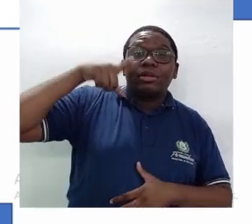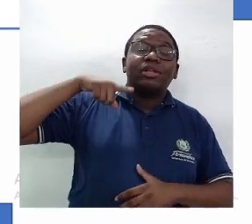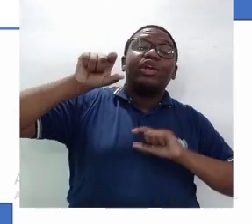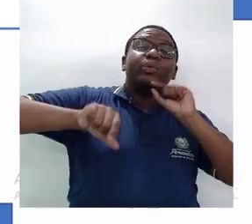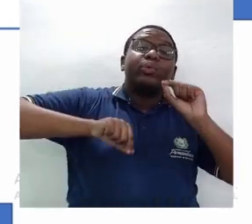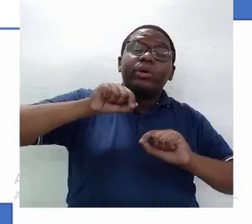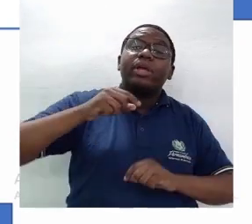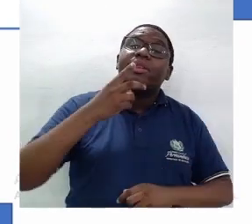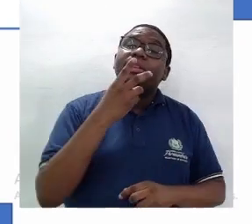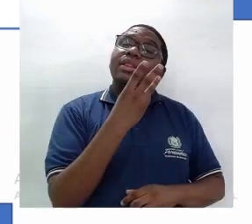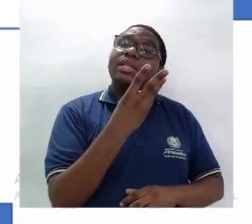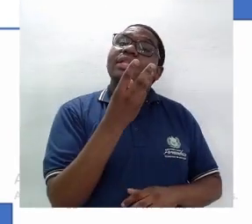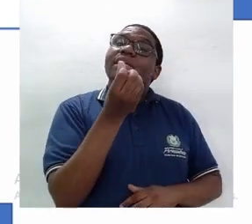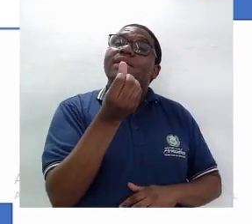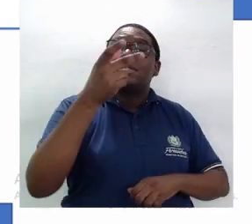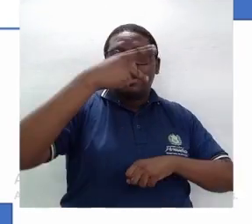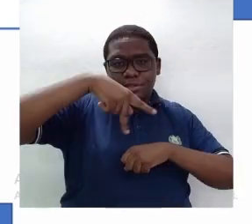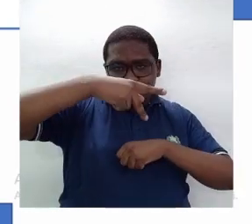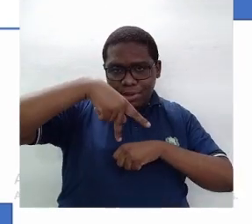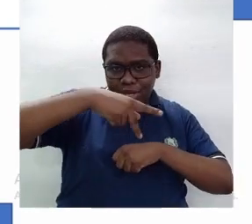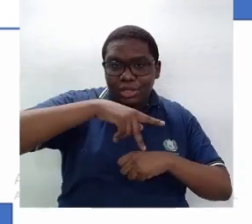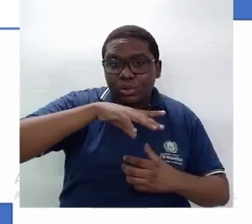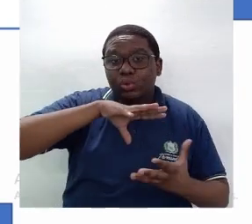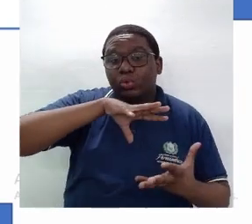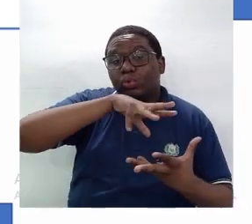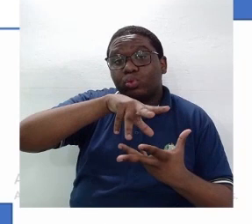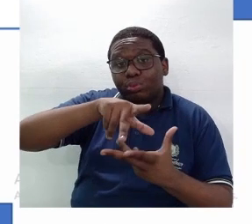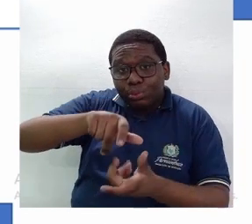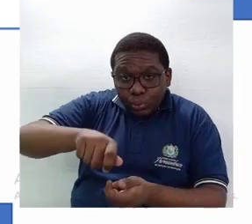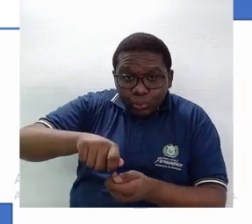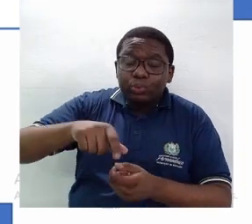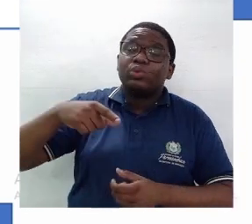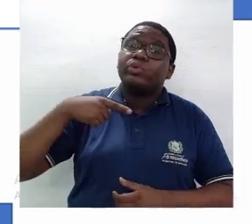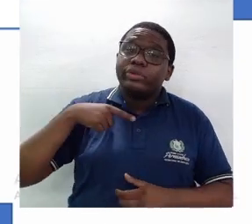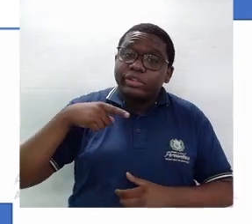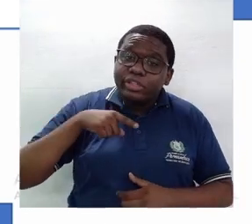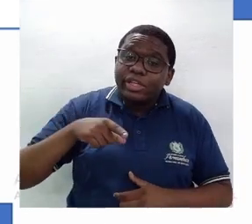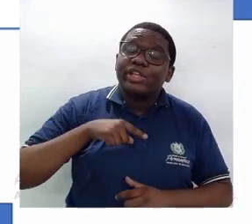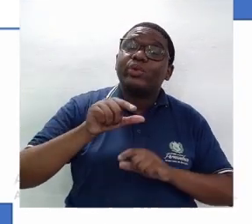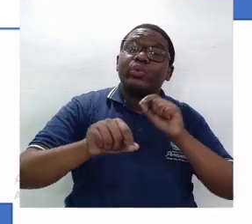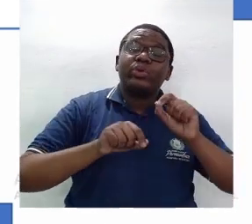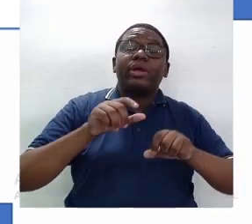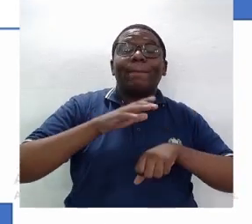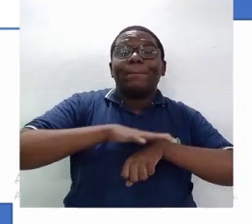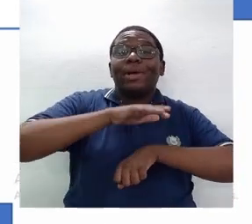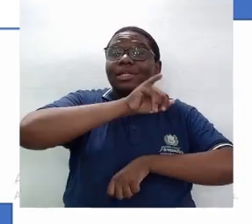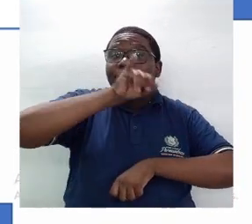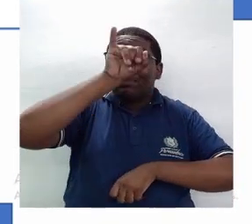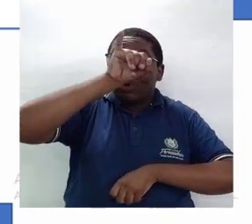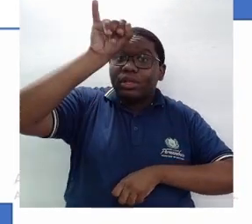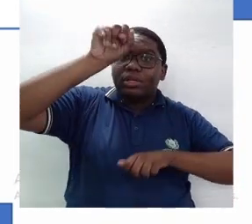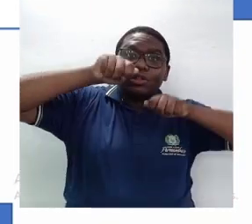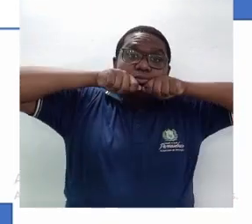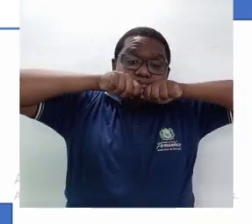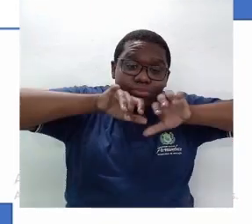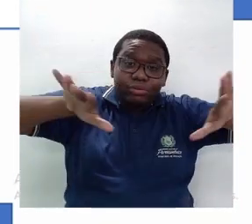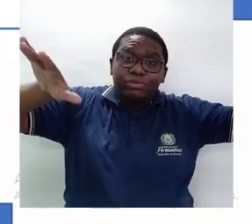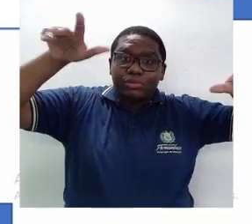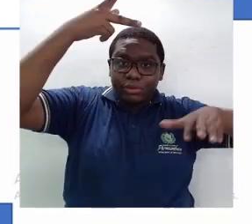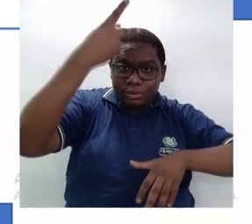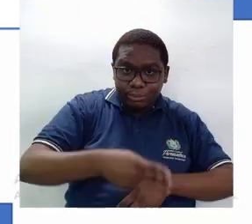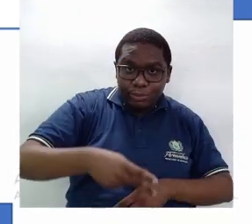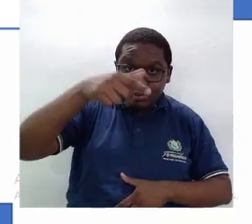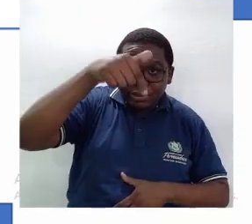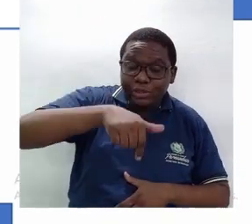em 36 países ao redor do mundo, sendo o mais difundido no Brasil. Então